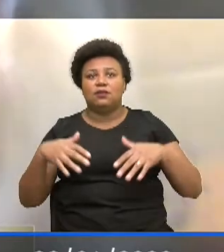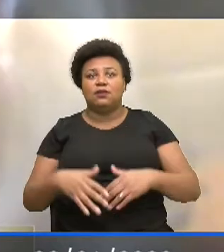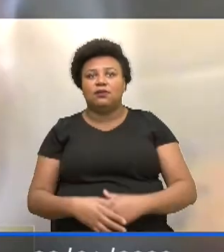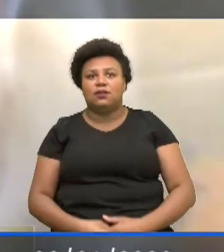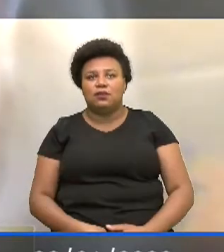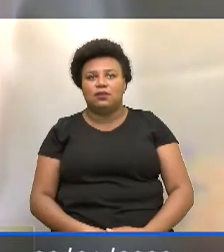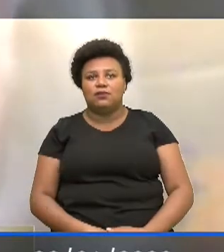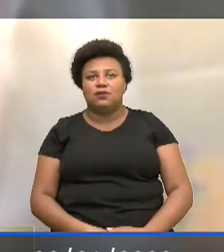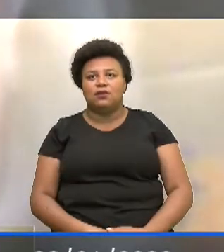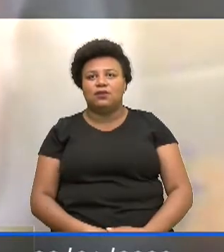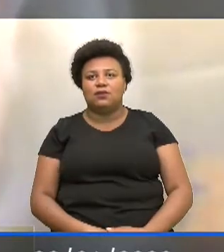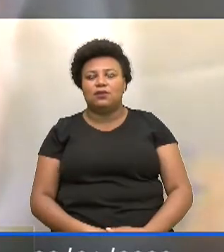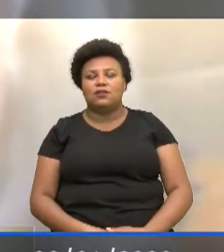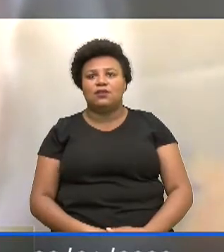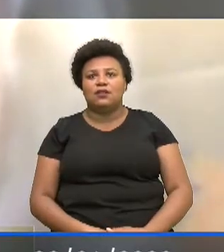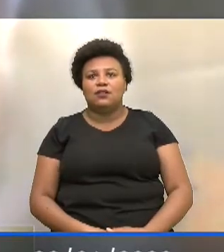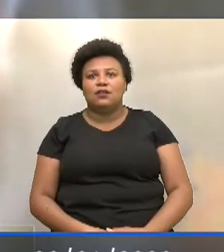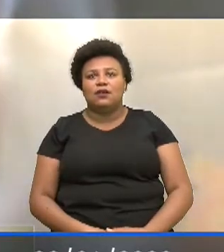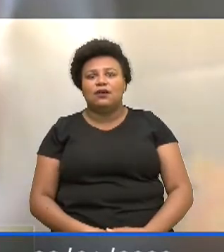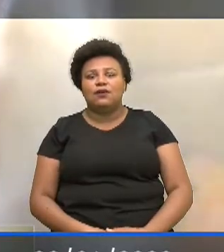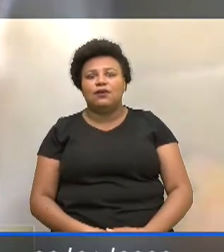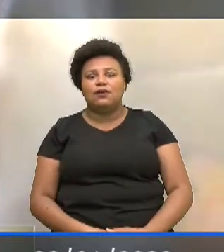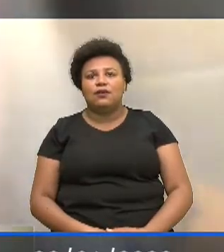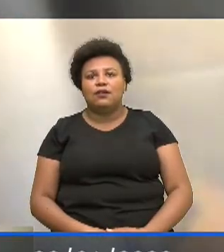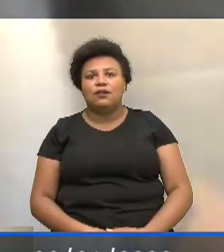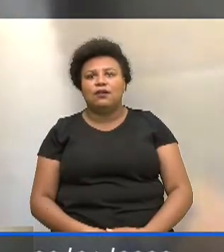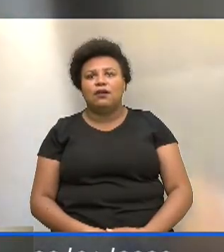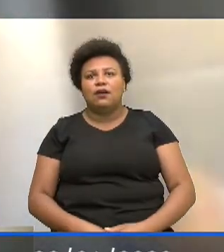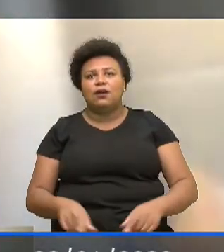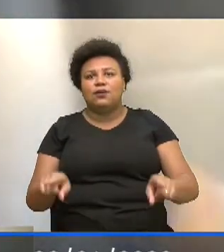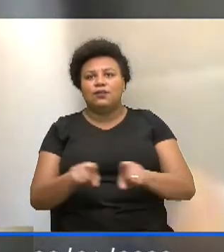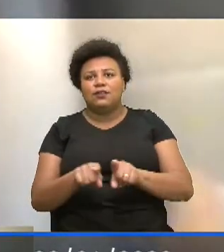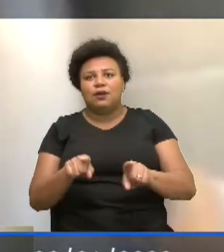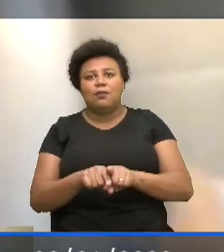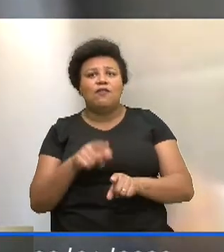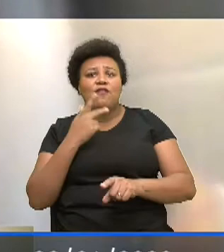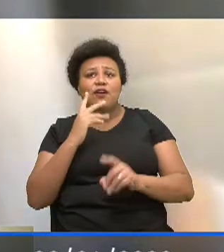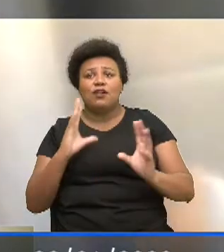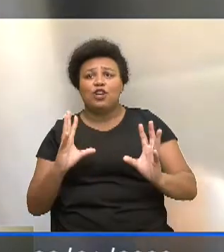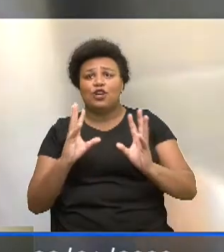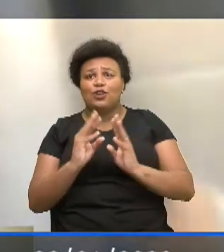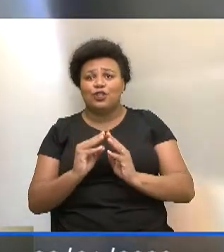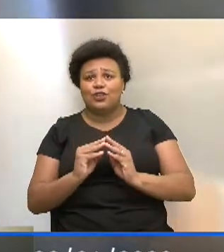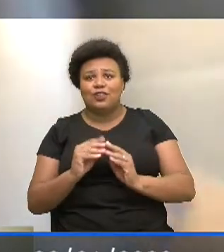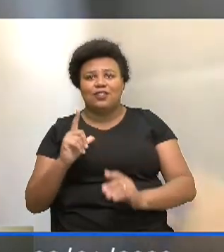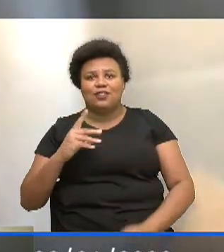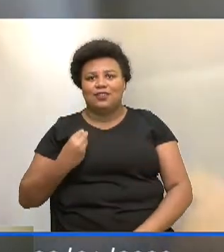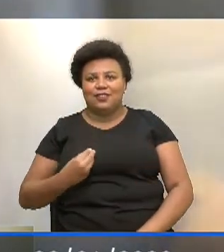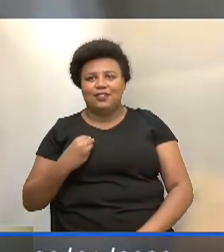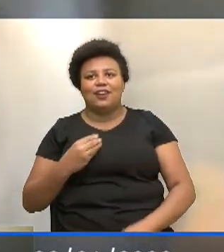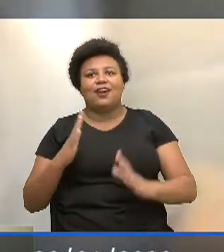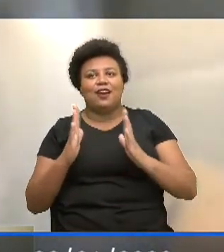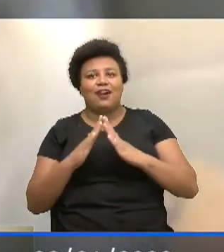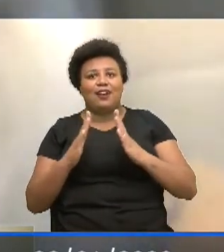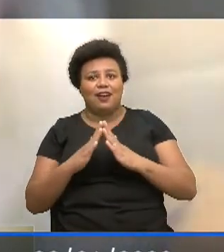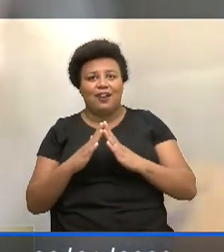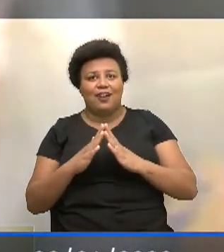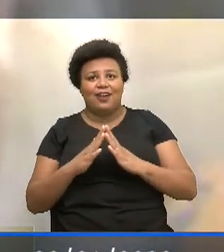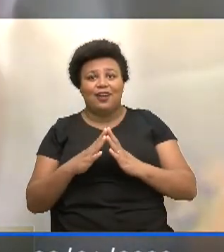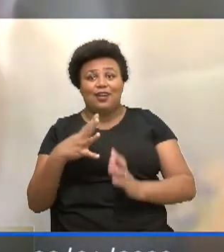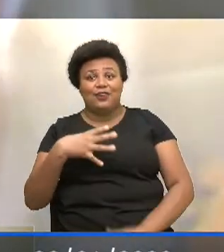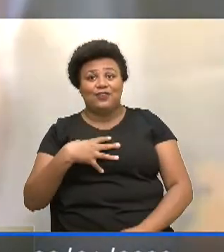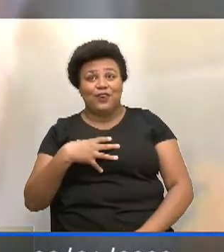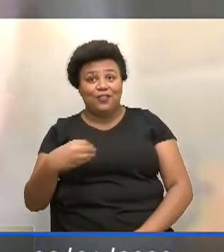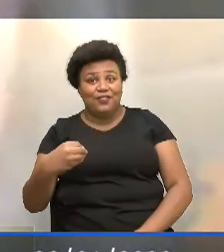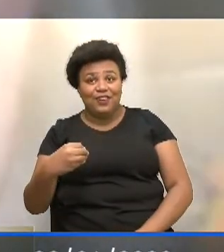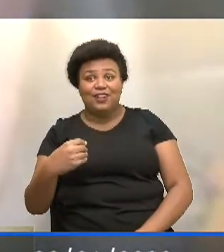diretor Cacai e a Cris, também assessora. Eu também vou fazer uma fala breve, né? Estou aqui em casa com o meu pequeno